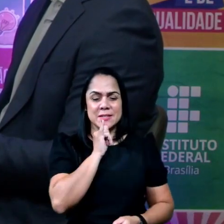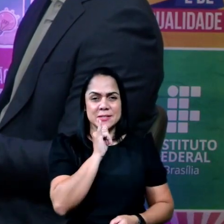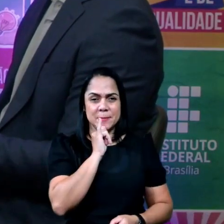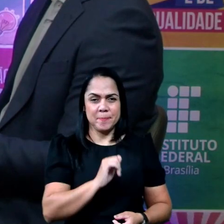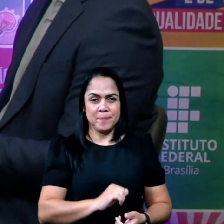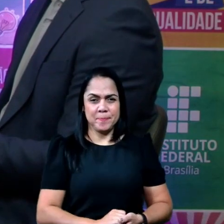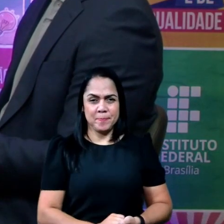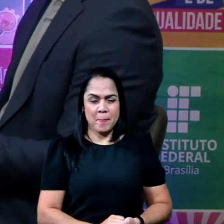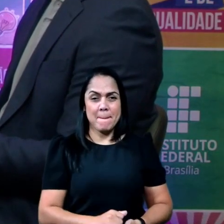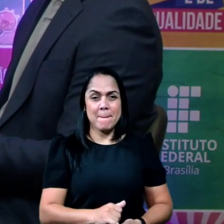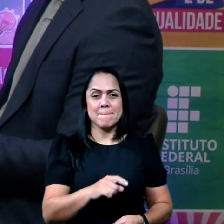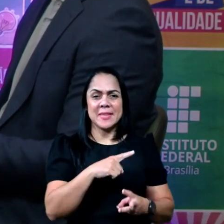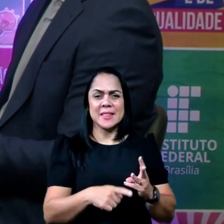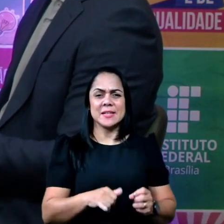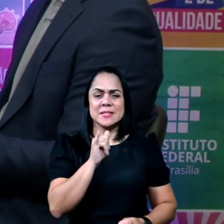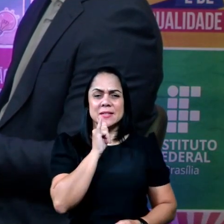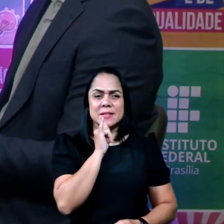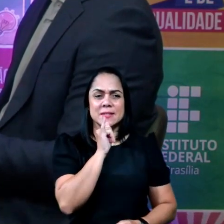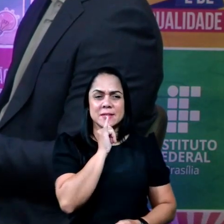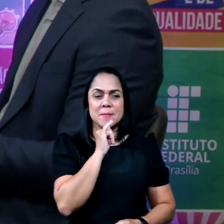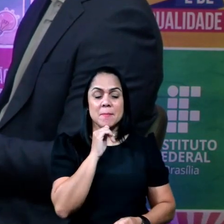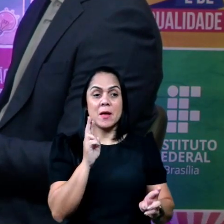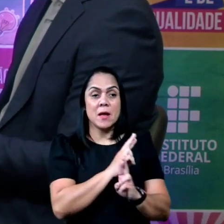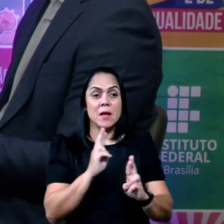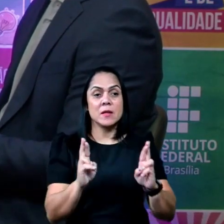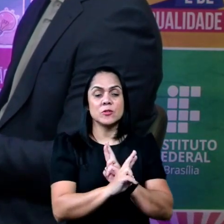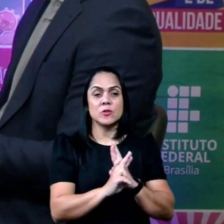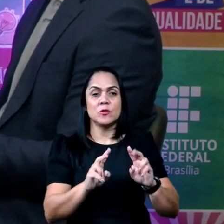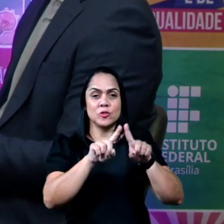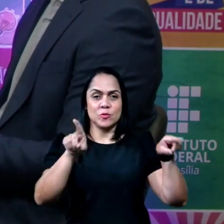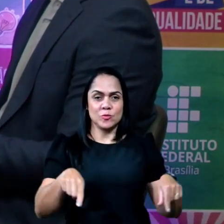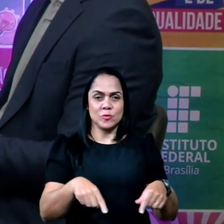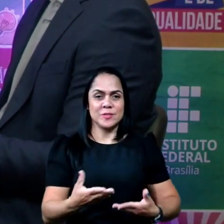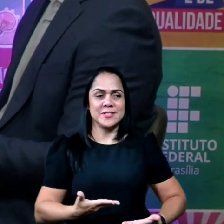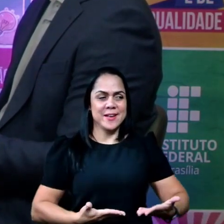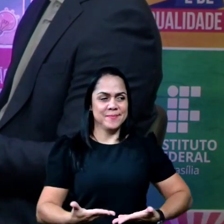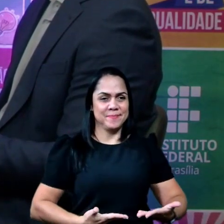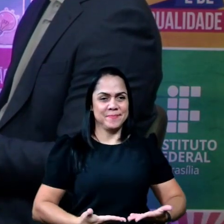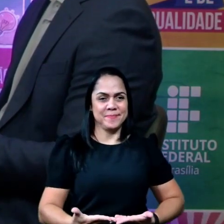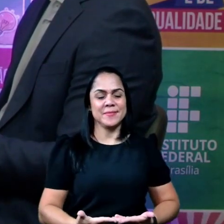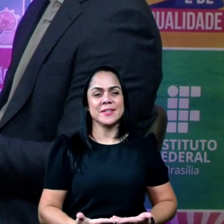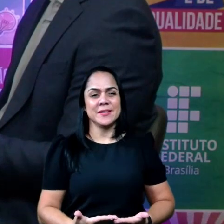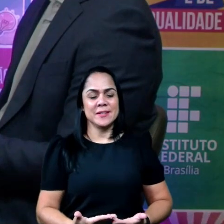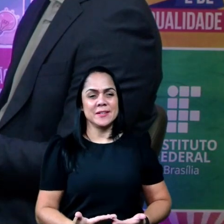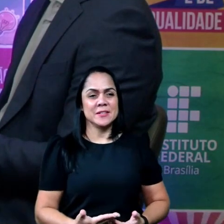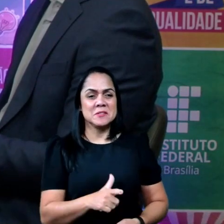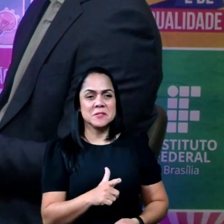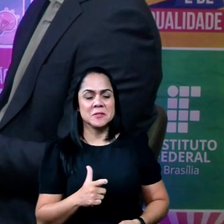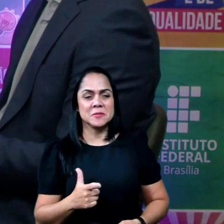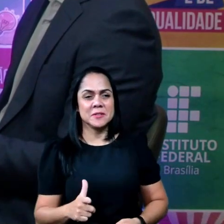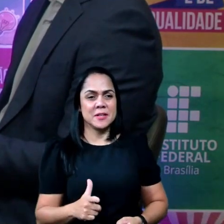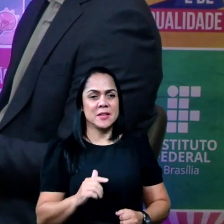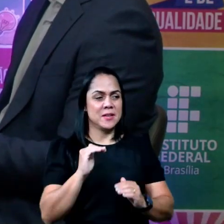Perfeito. Nesse terceiro exemplo, vamos falar então da relação agora entre servidores, tá? Então, dentro da repartição, 2 servidores, não há aí posição